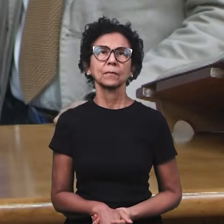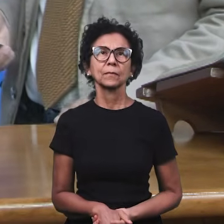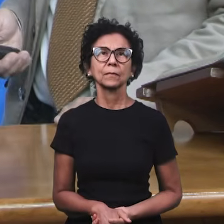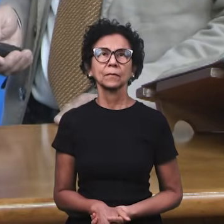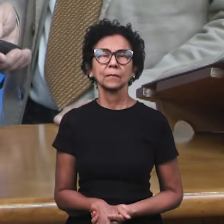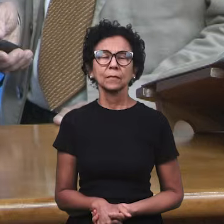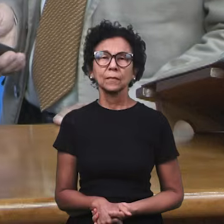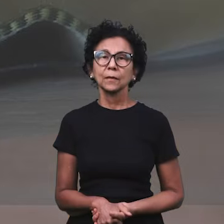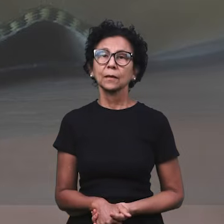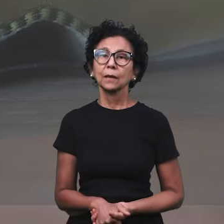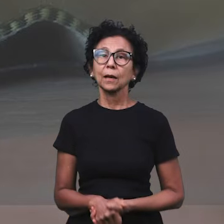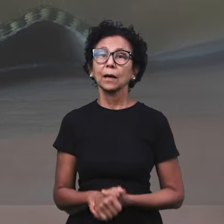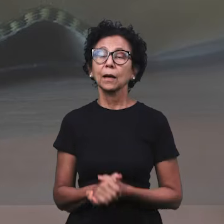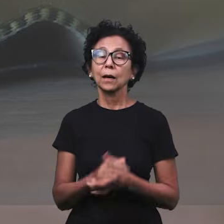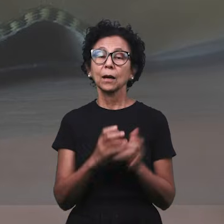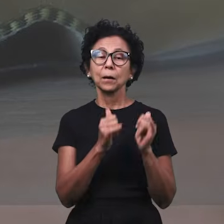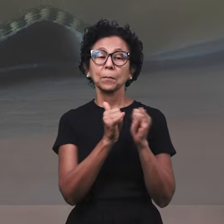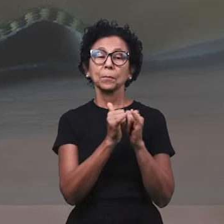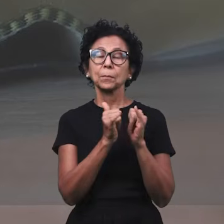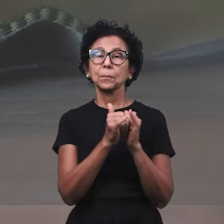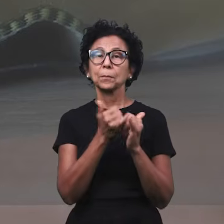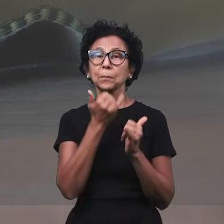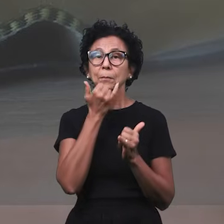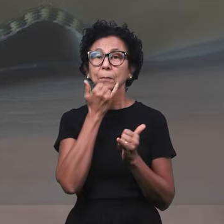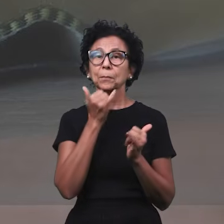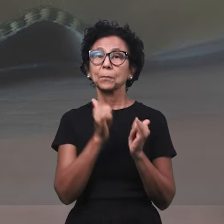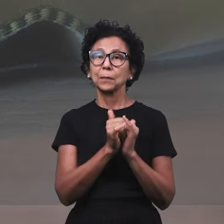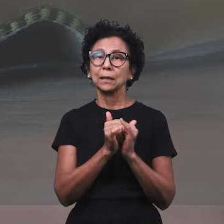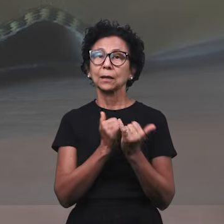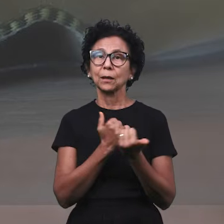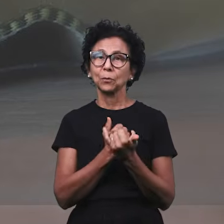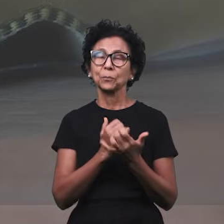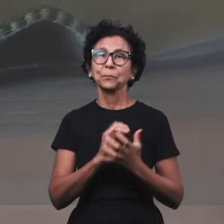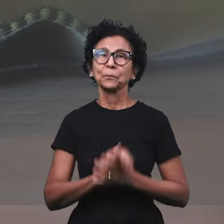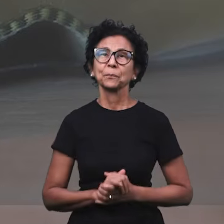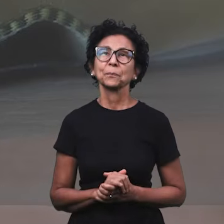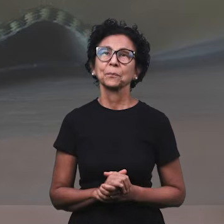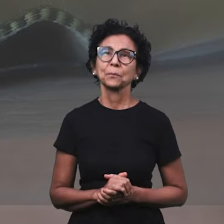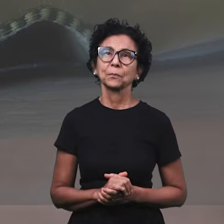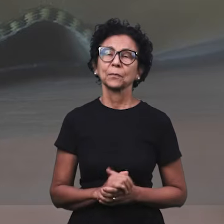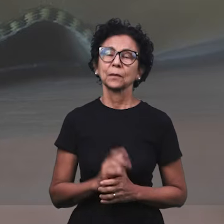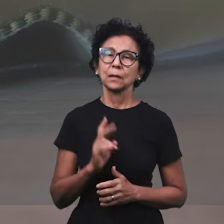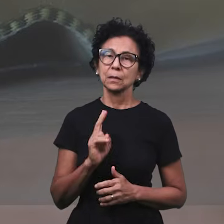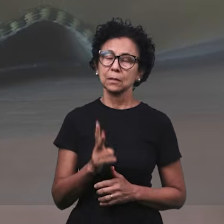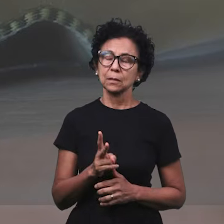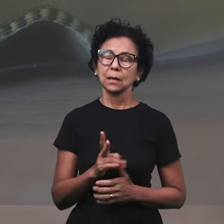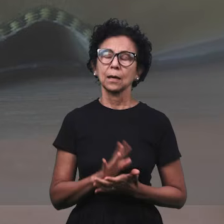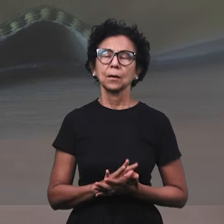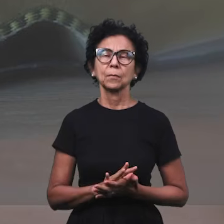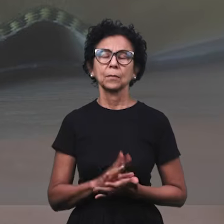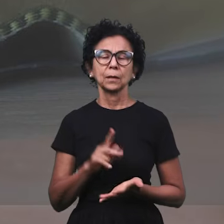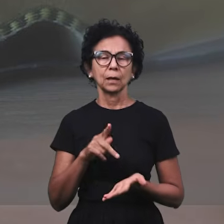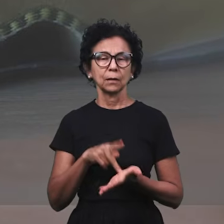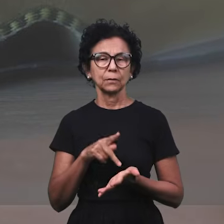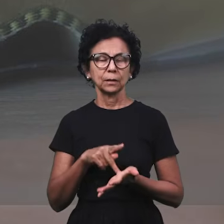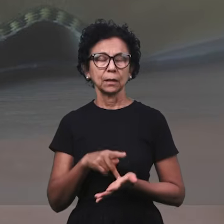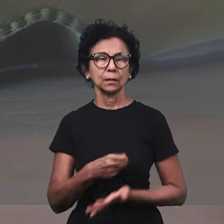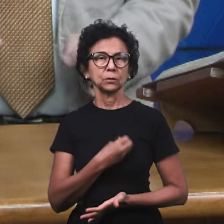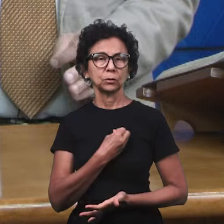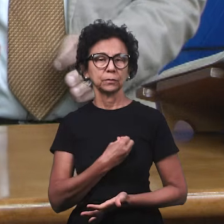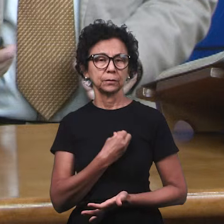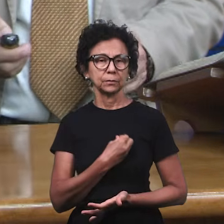Saiba perdoar. A ninguém torneis mal por mal. Procurai as coisas honestas perante todos os